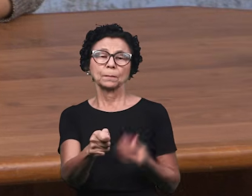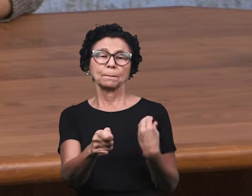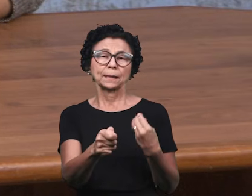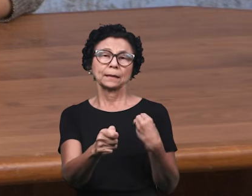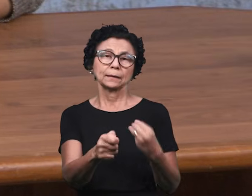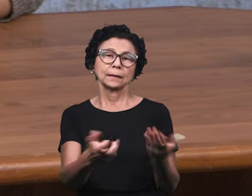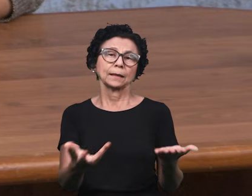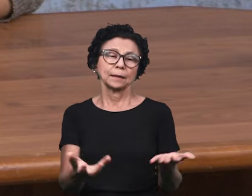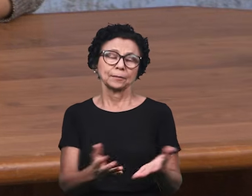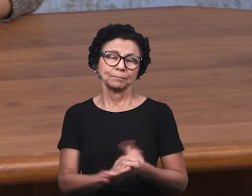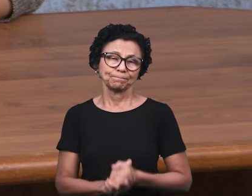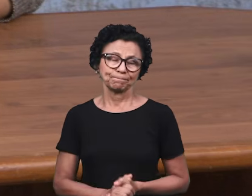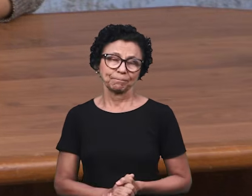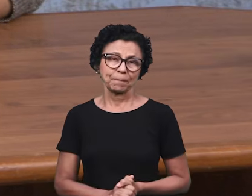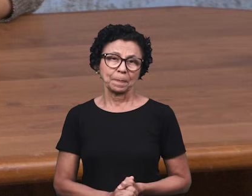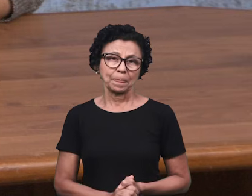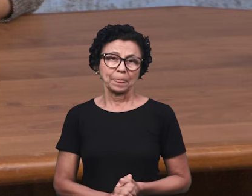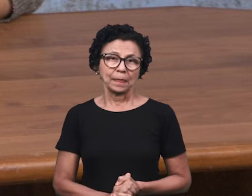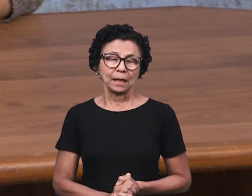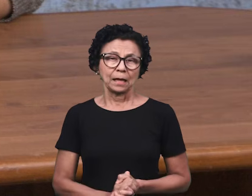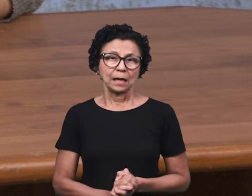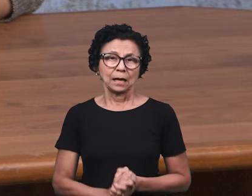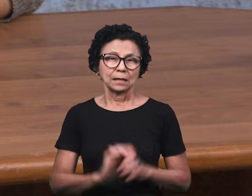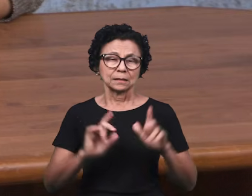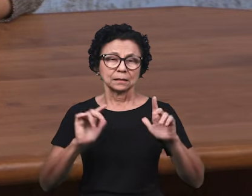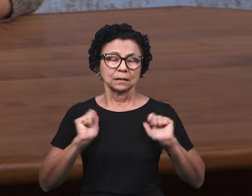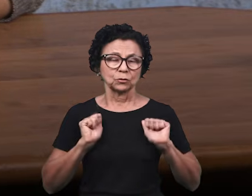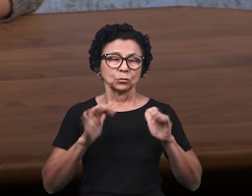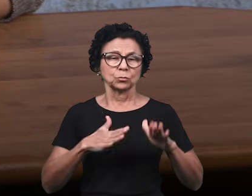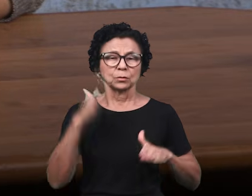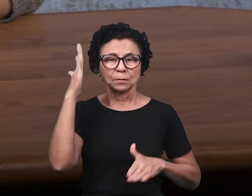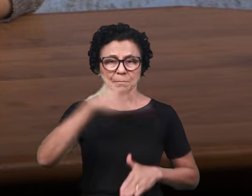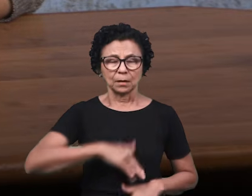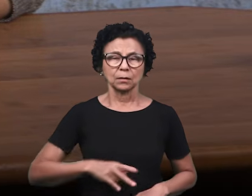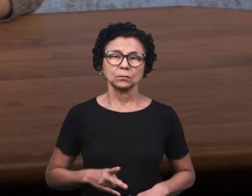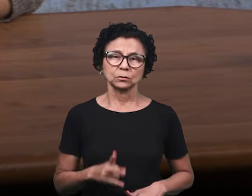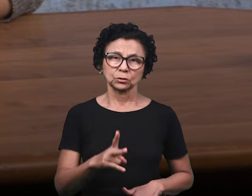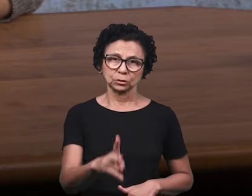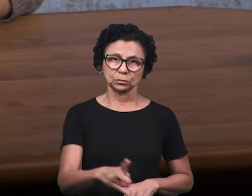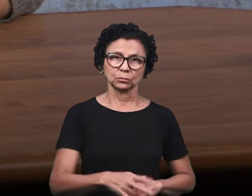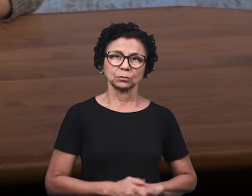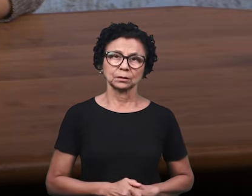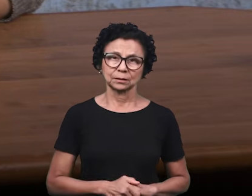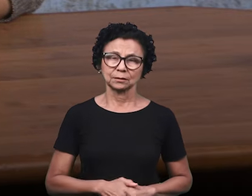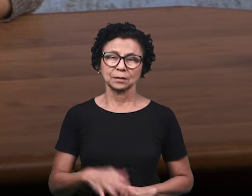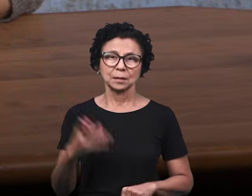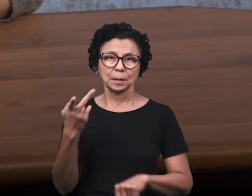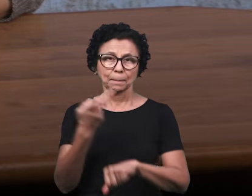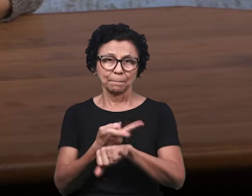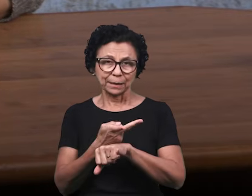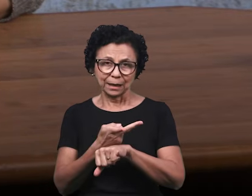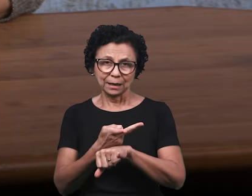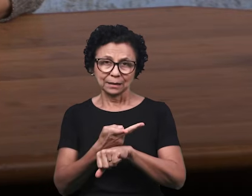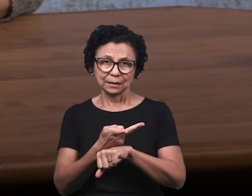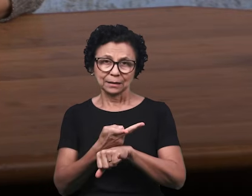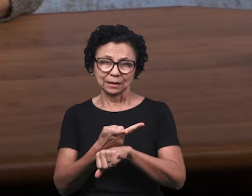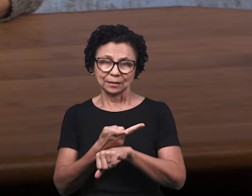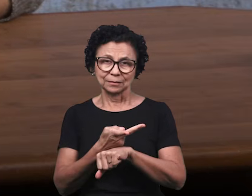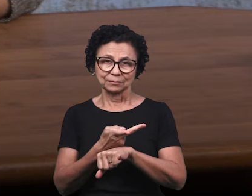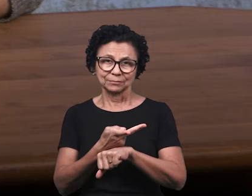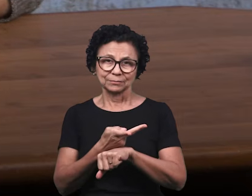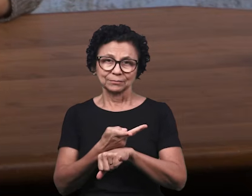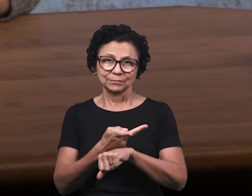são arrancados. Prata rejeitada lhe chamarão, porque o Senhor os